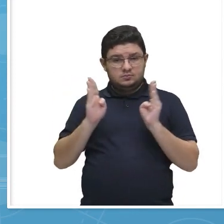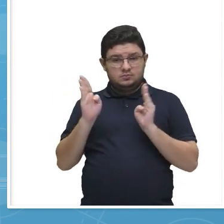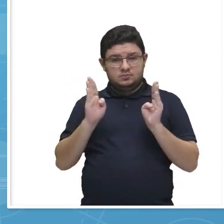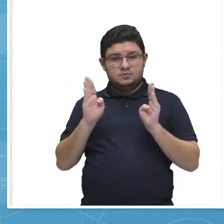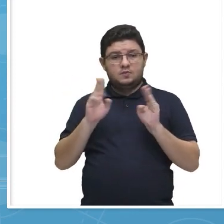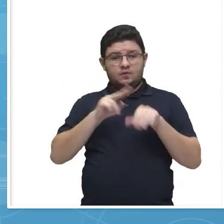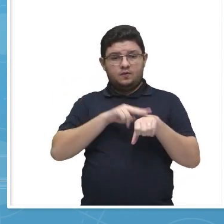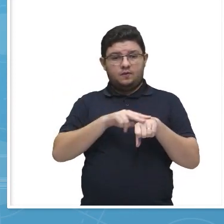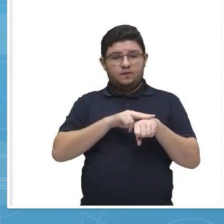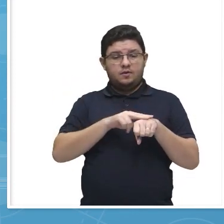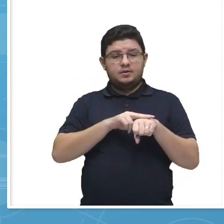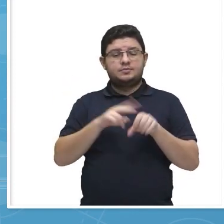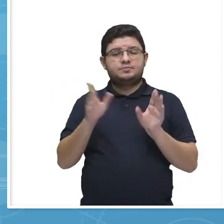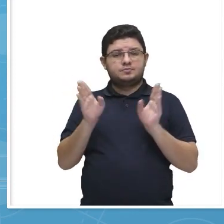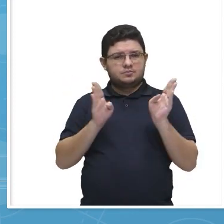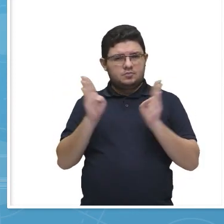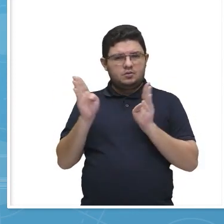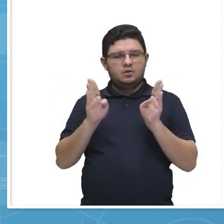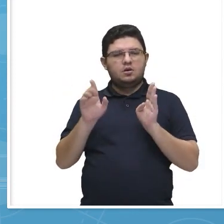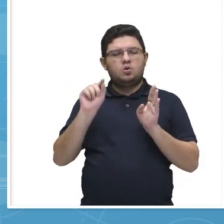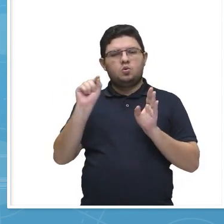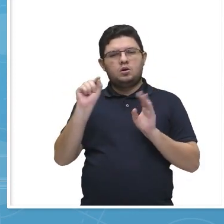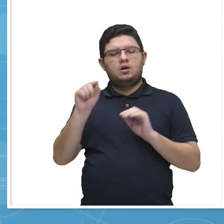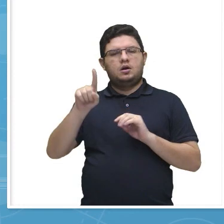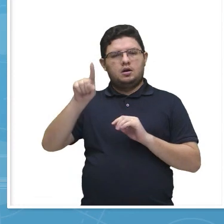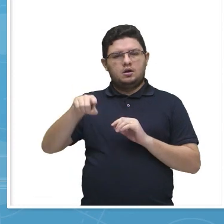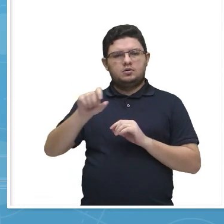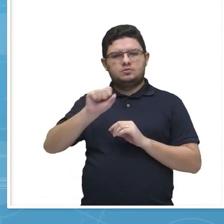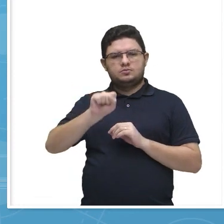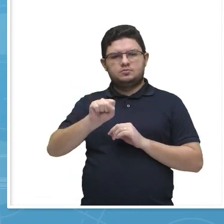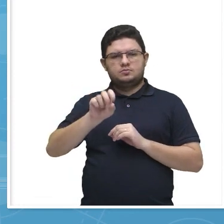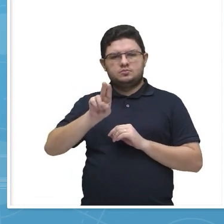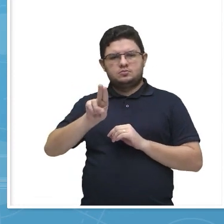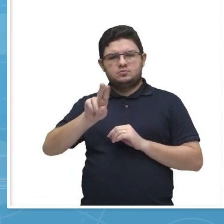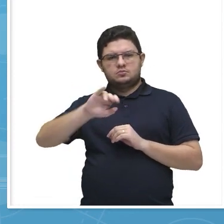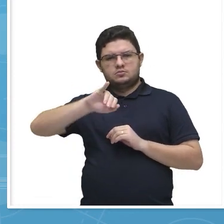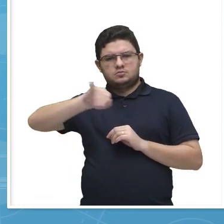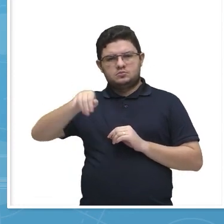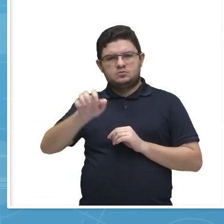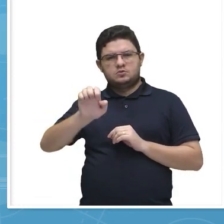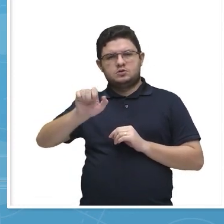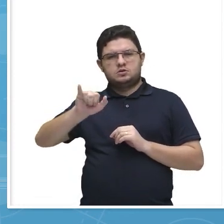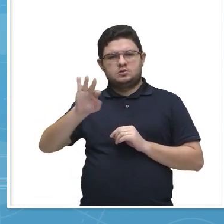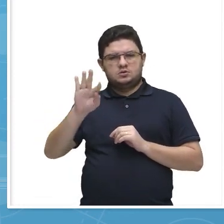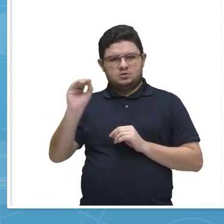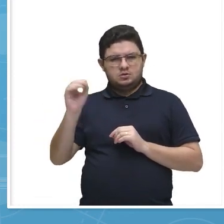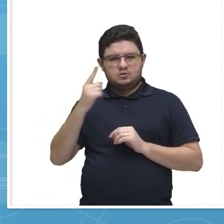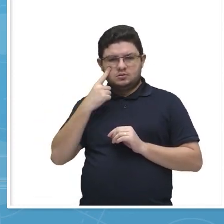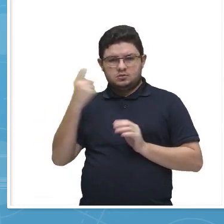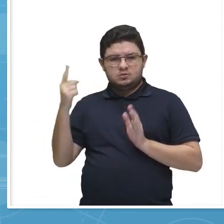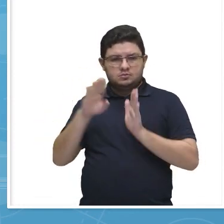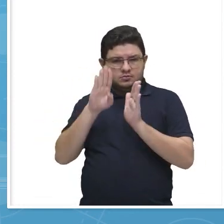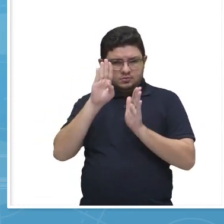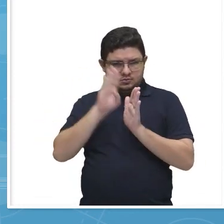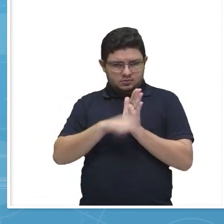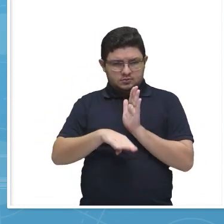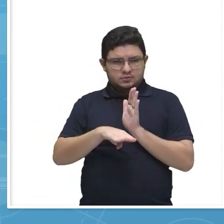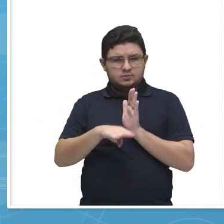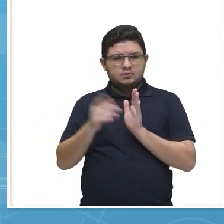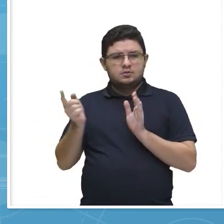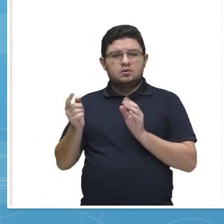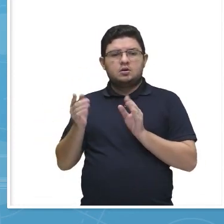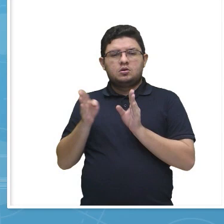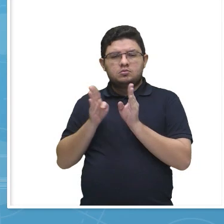o sujeito da minha oração, ok? Retirou o sujeito, tudo que sobrar é o